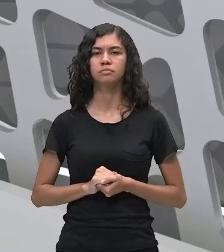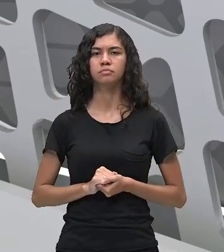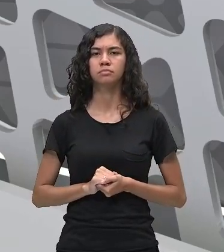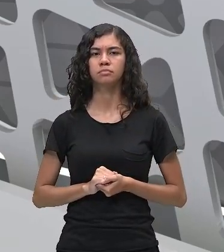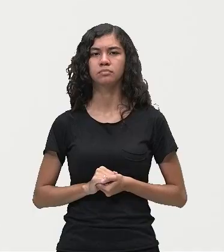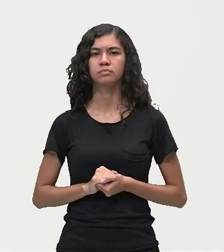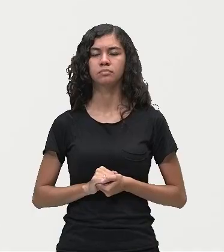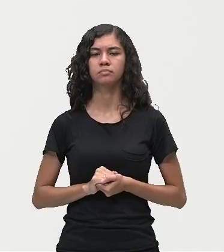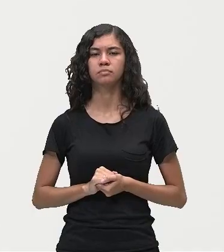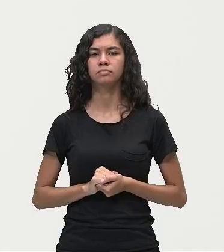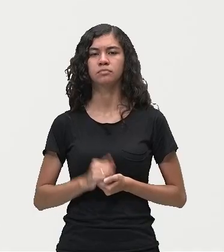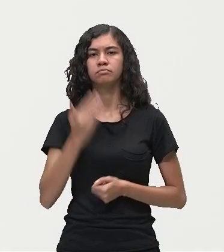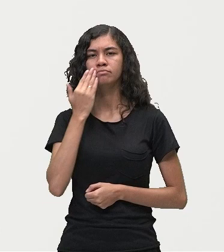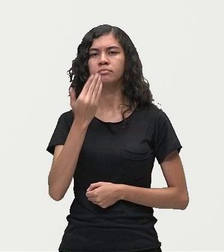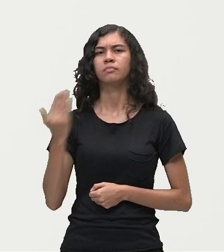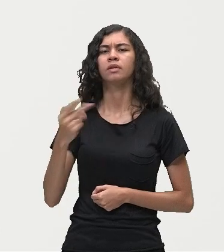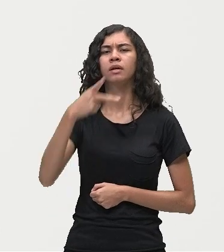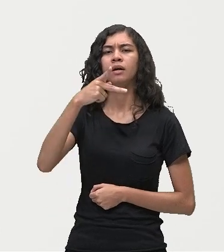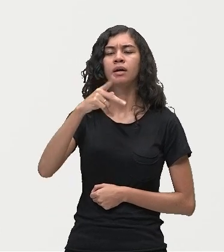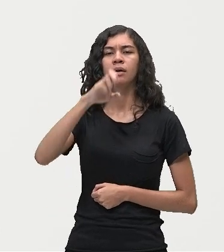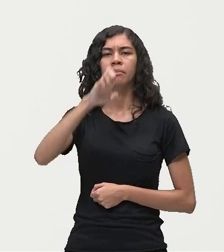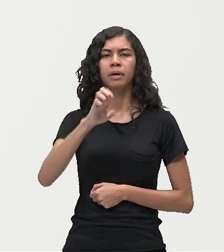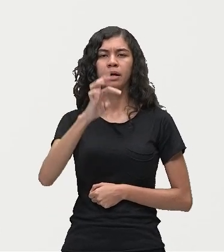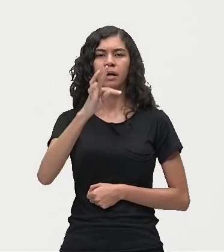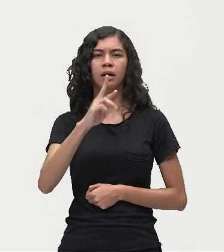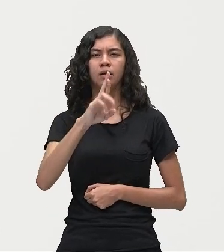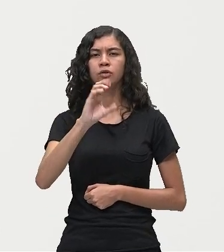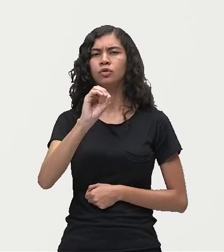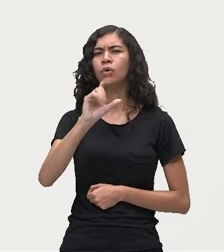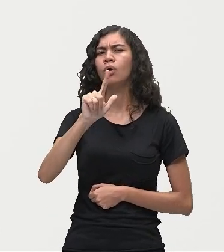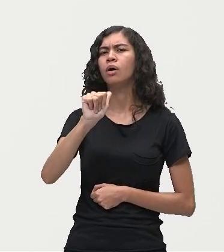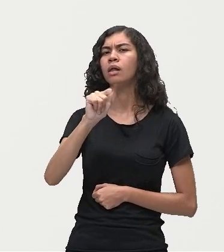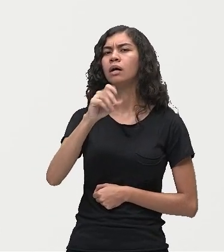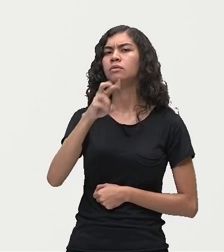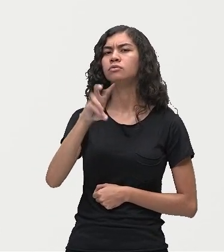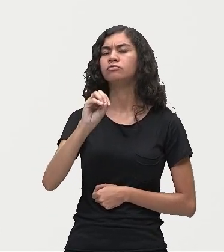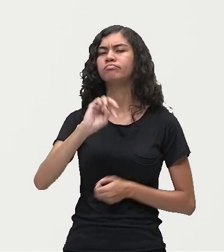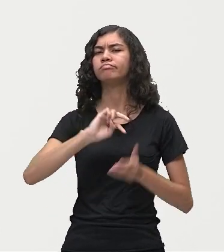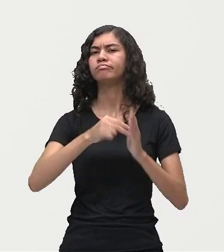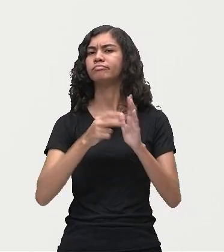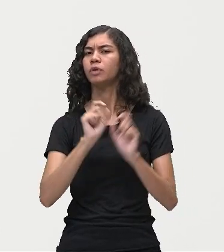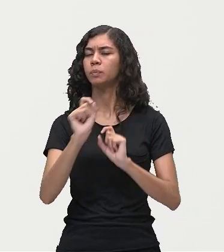os petrolatos. Vamos dar uma olhada? Olha aí, o que são os petrolatos? É